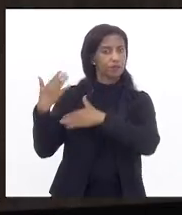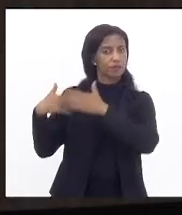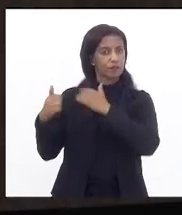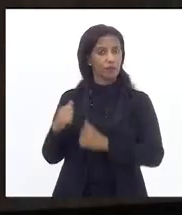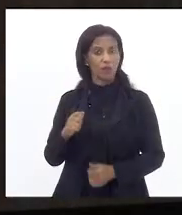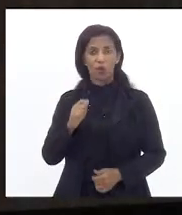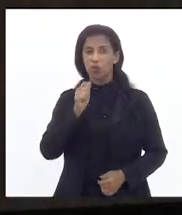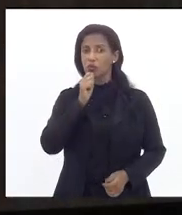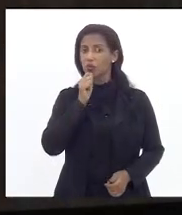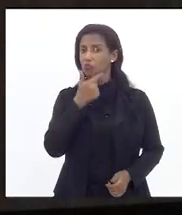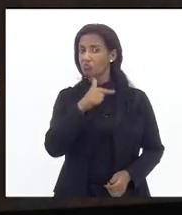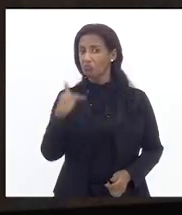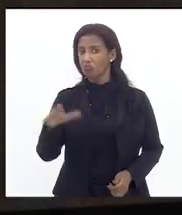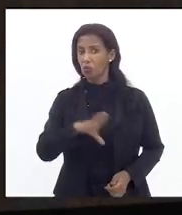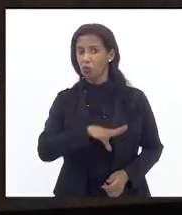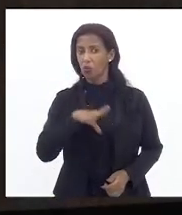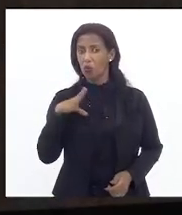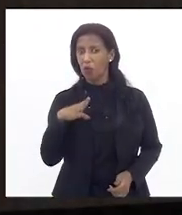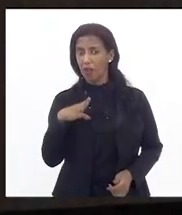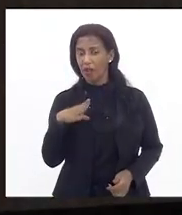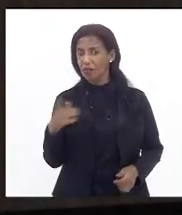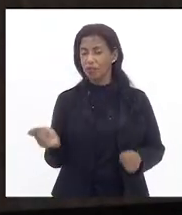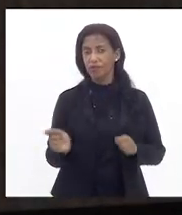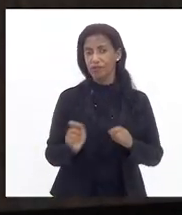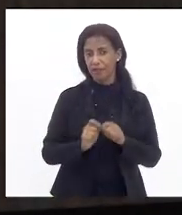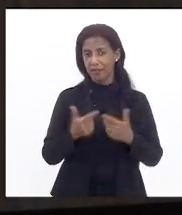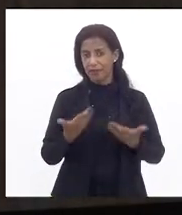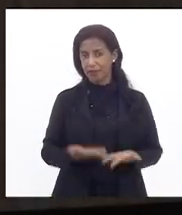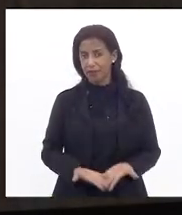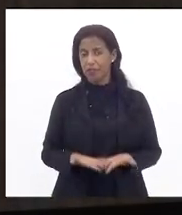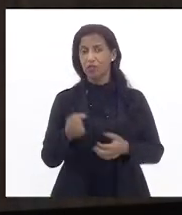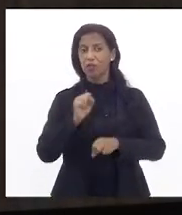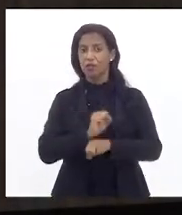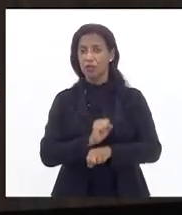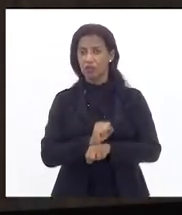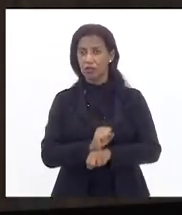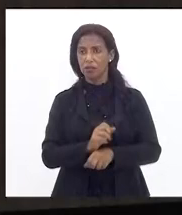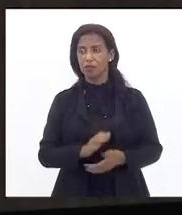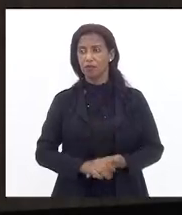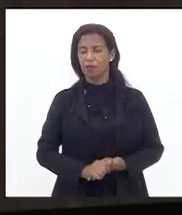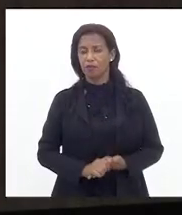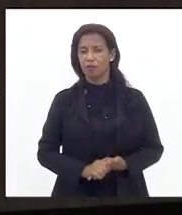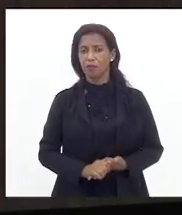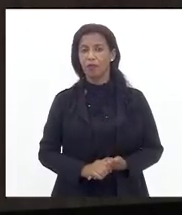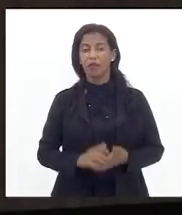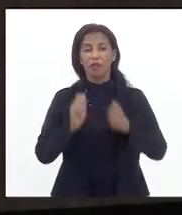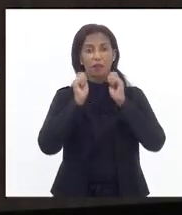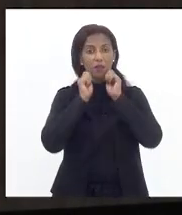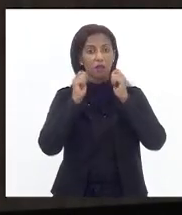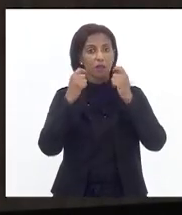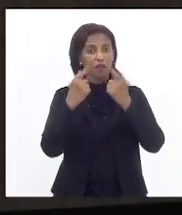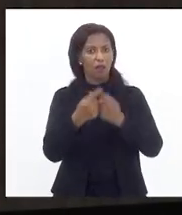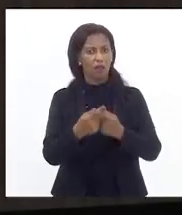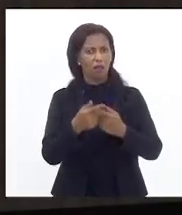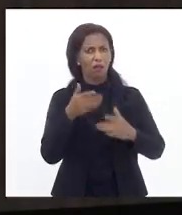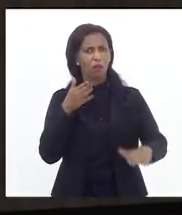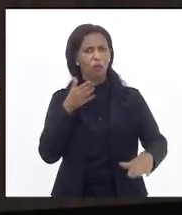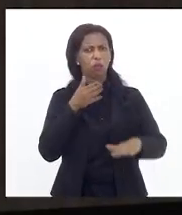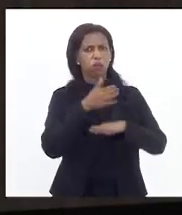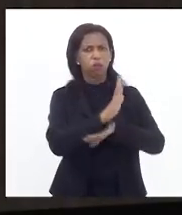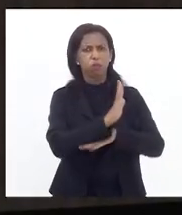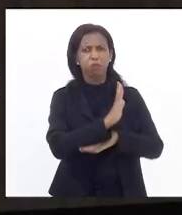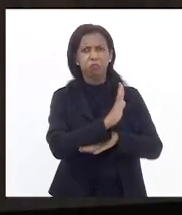não tiveram coragem de assim fazê-lo Esperamos que alerj roupa